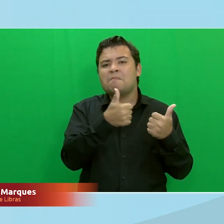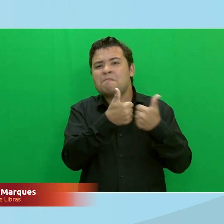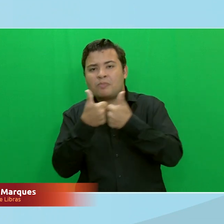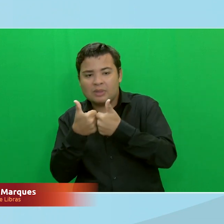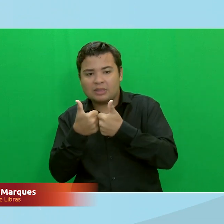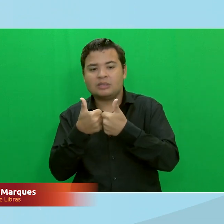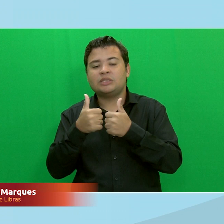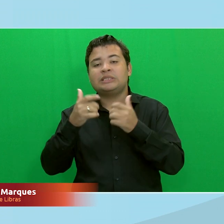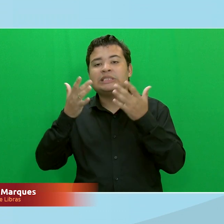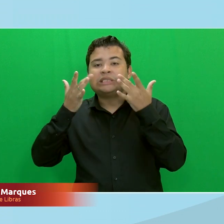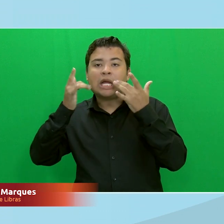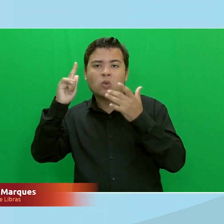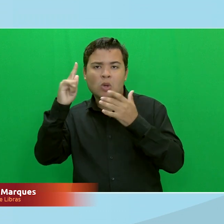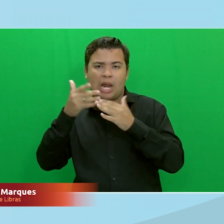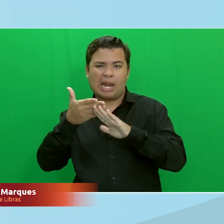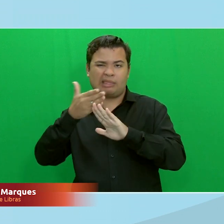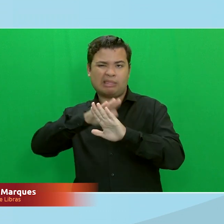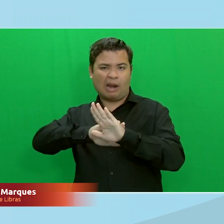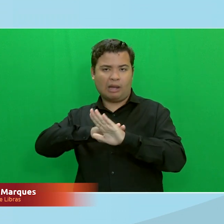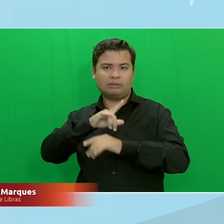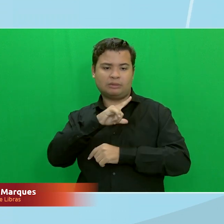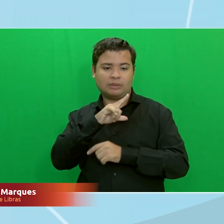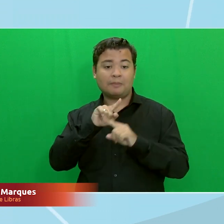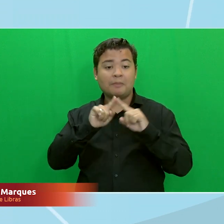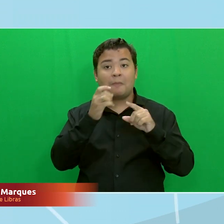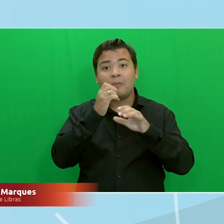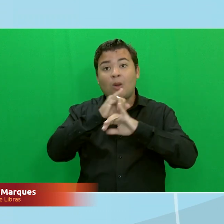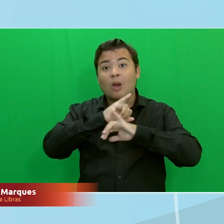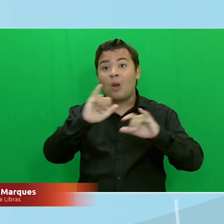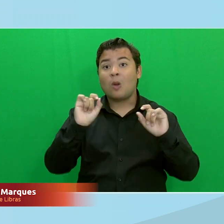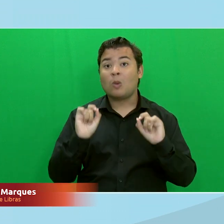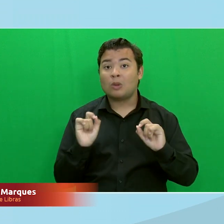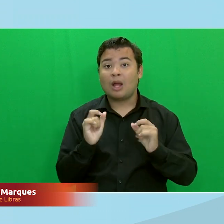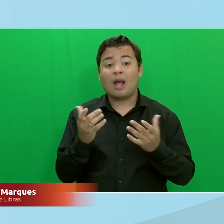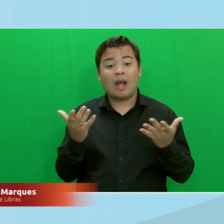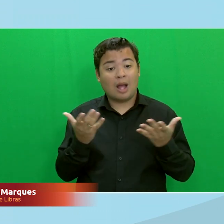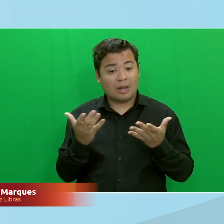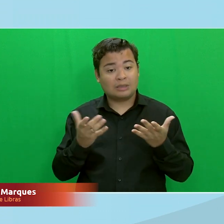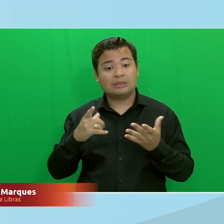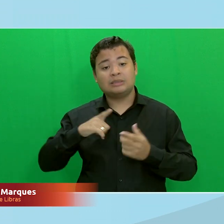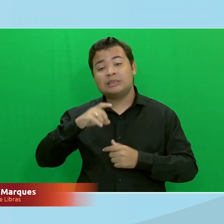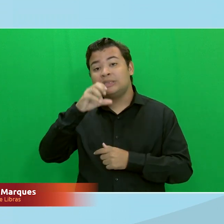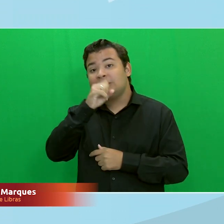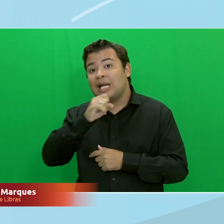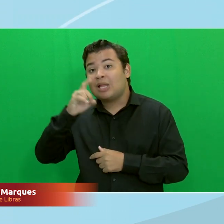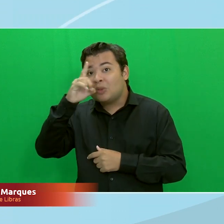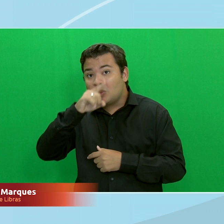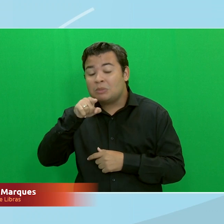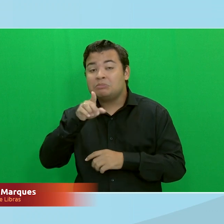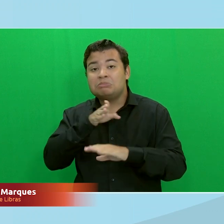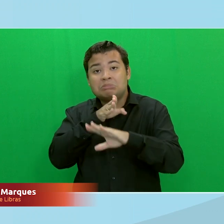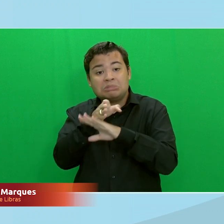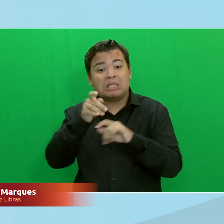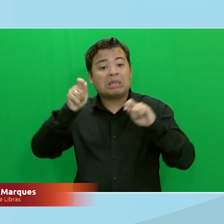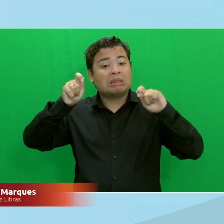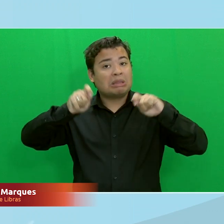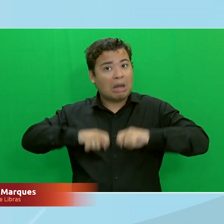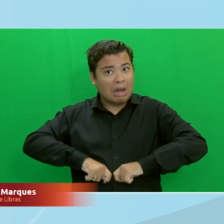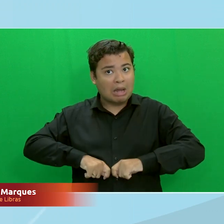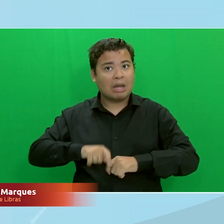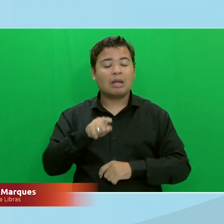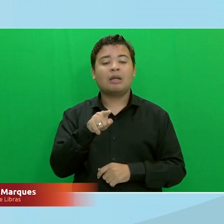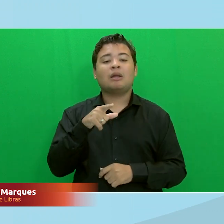pouquinho atrás do Teatro Goiânia. A boa notícia é que agora é uma opção para os finais de semana. O local